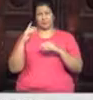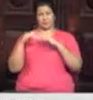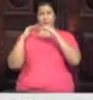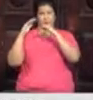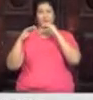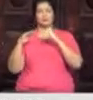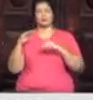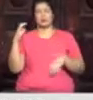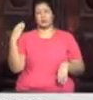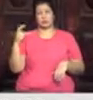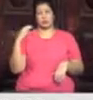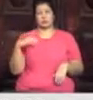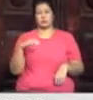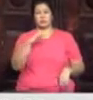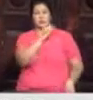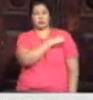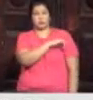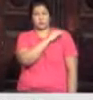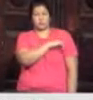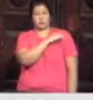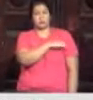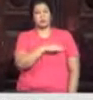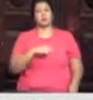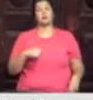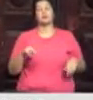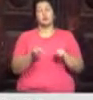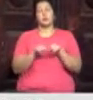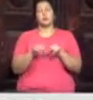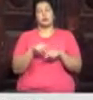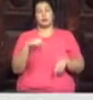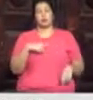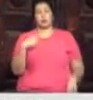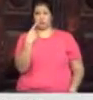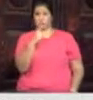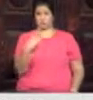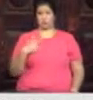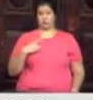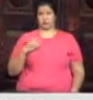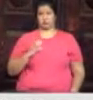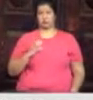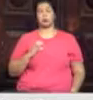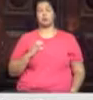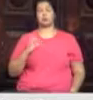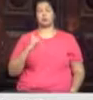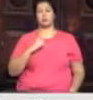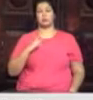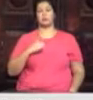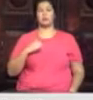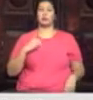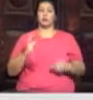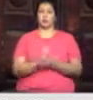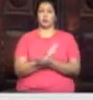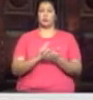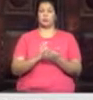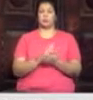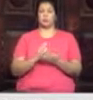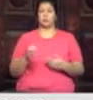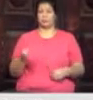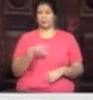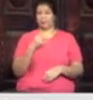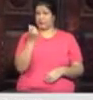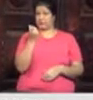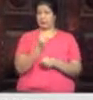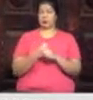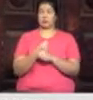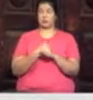da Ciência e da Vida, Vossa Excelência conhece, porque fica em Duque de Caxias, com existência recente até, há 6 anos